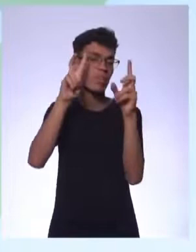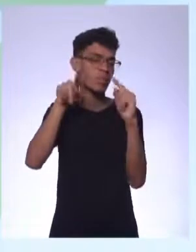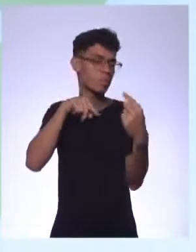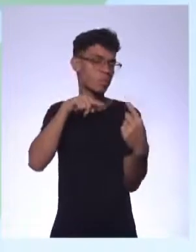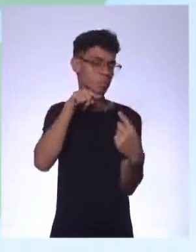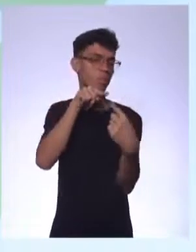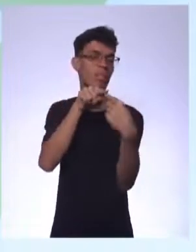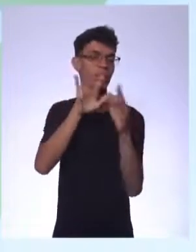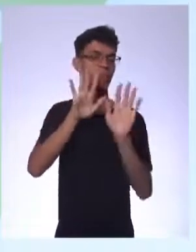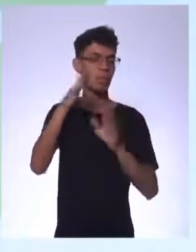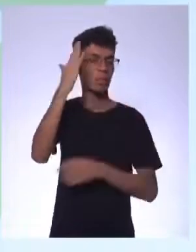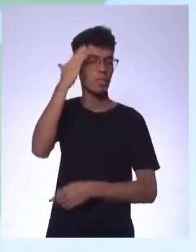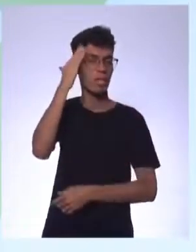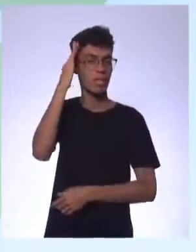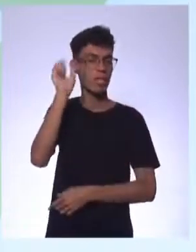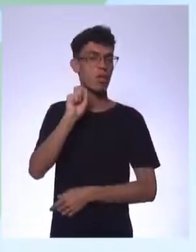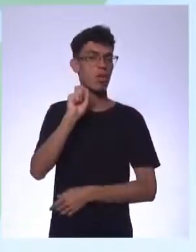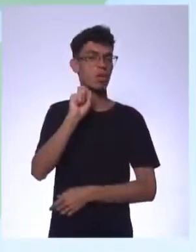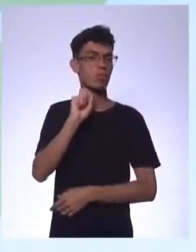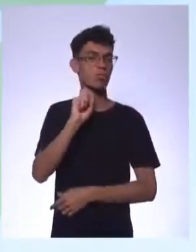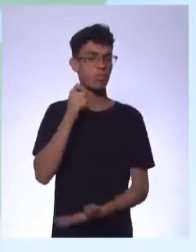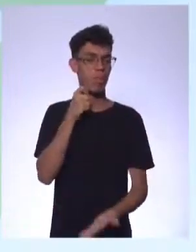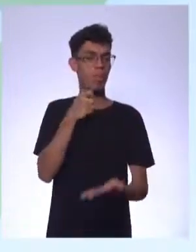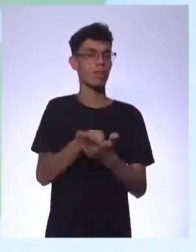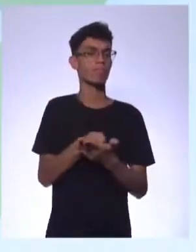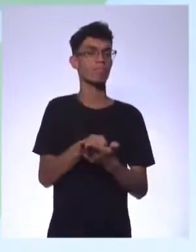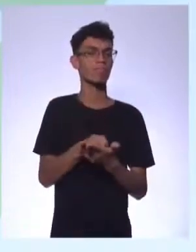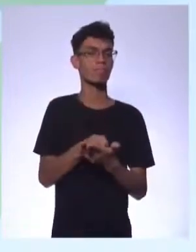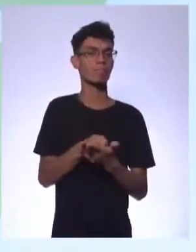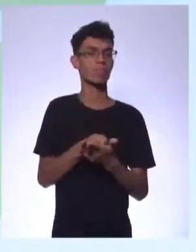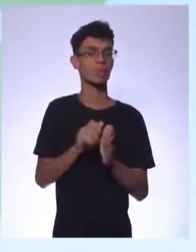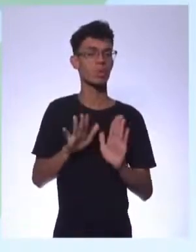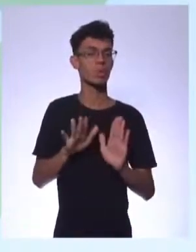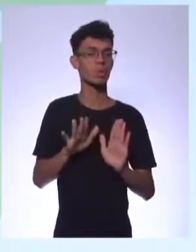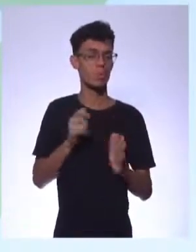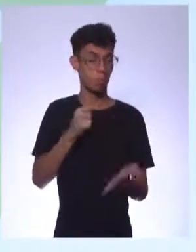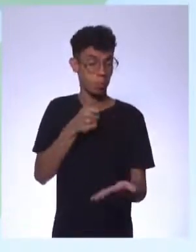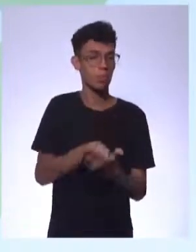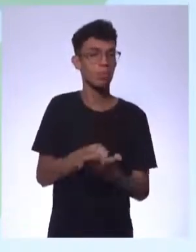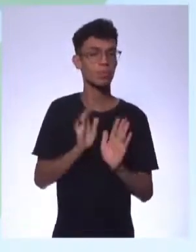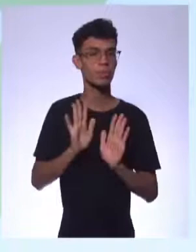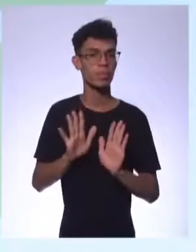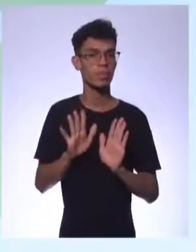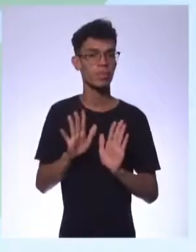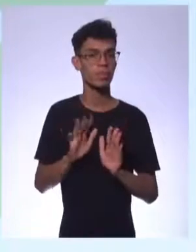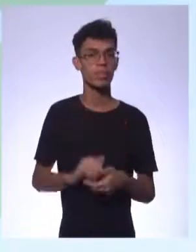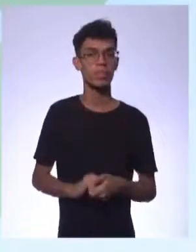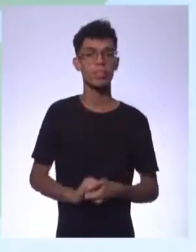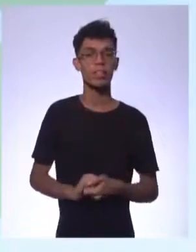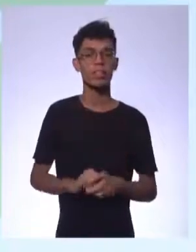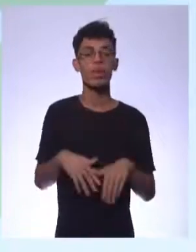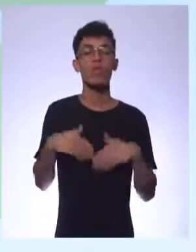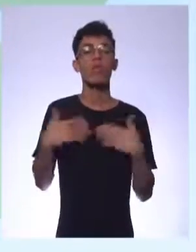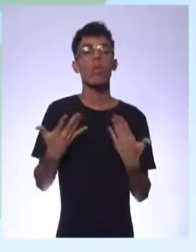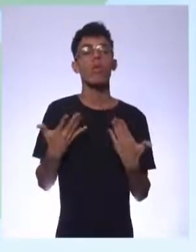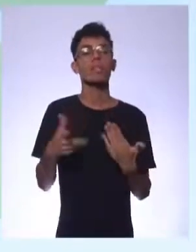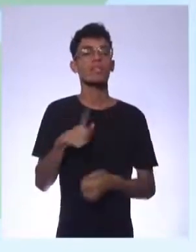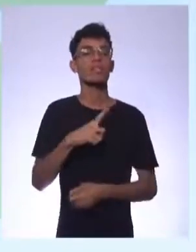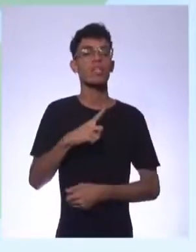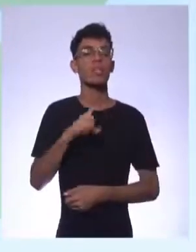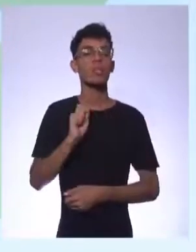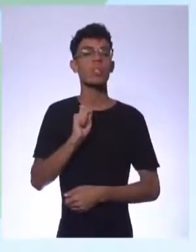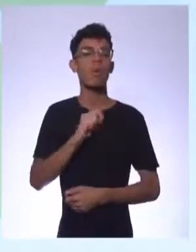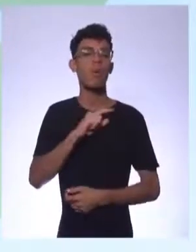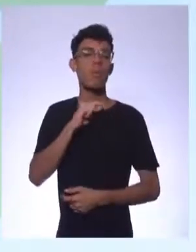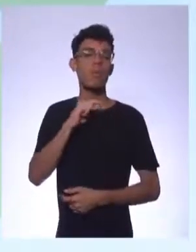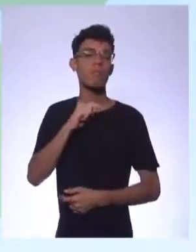sou um pouquinho rígida, um pouquinho mais do que deveria. Então, por isso que eu estou enrolando para falar. Que quando eu tenho assim, uma